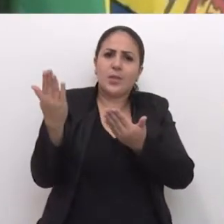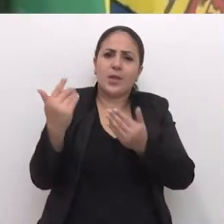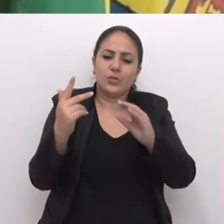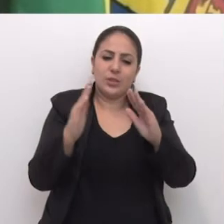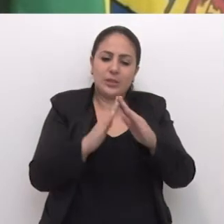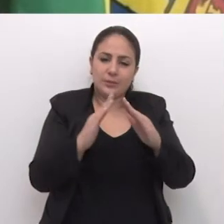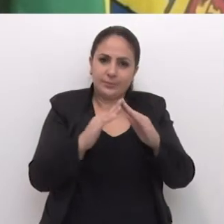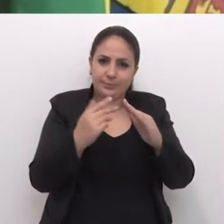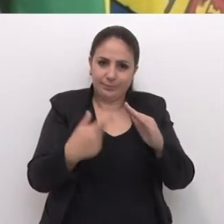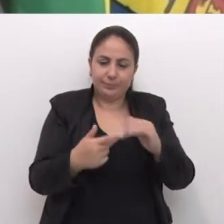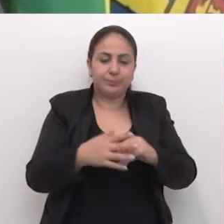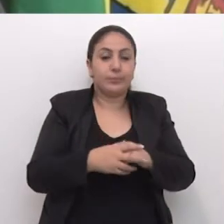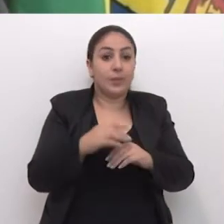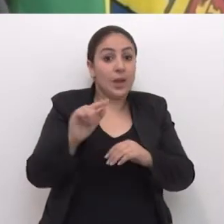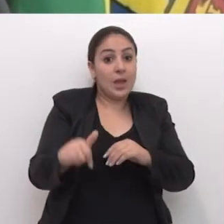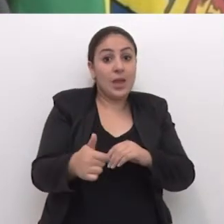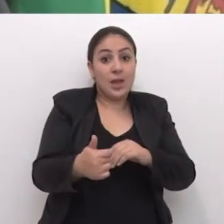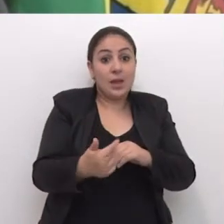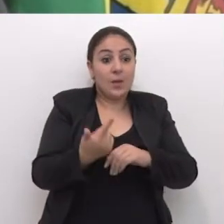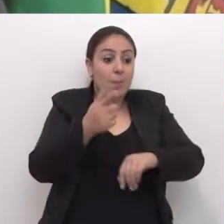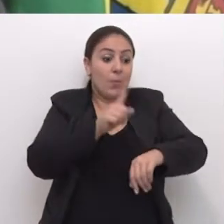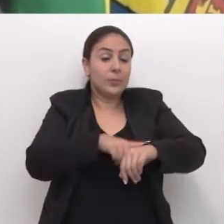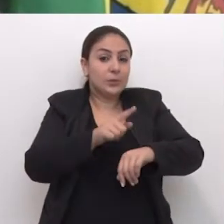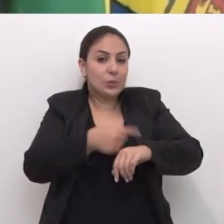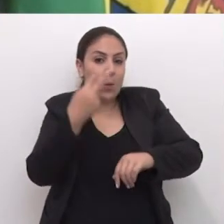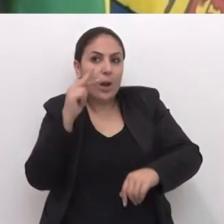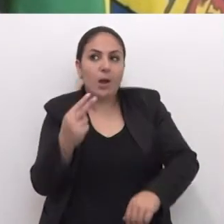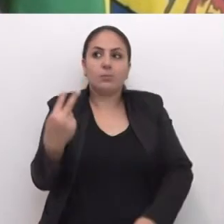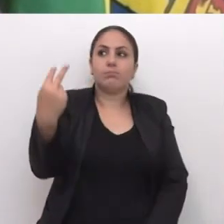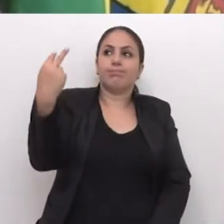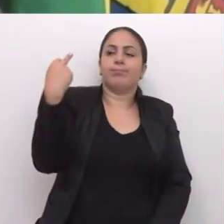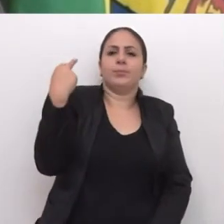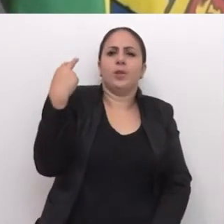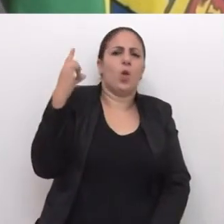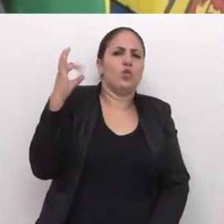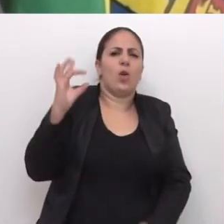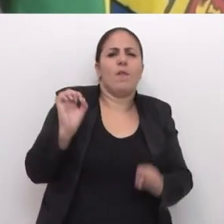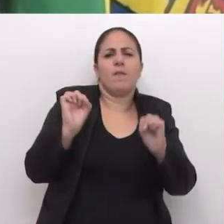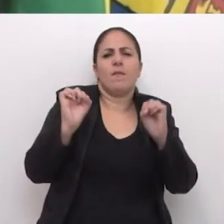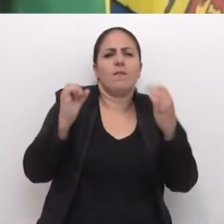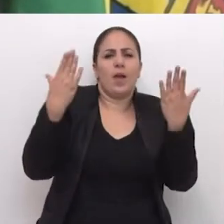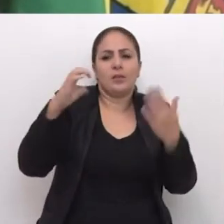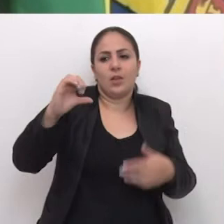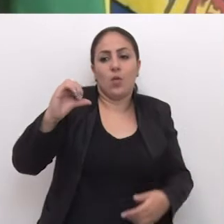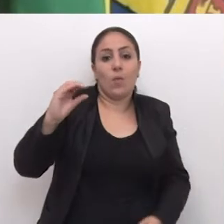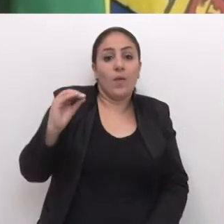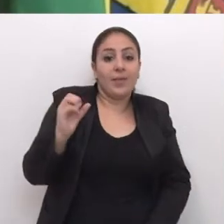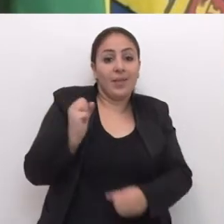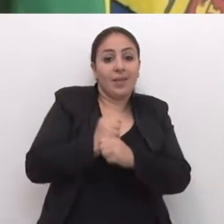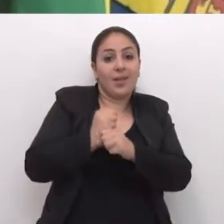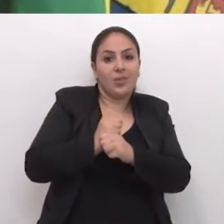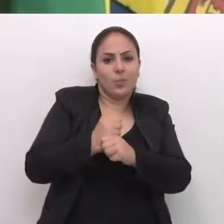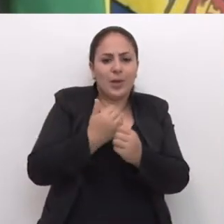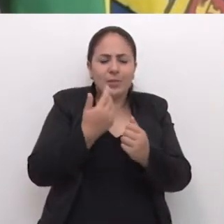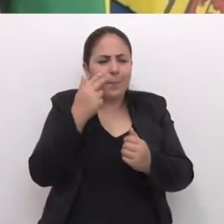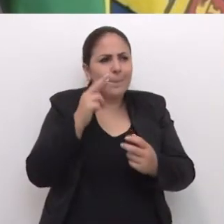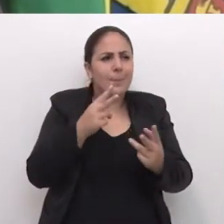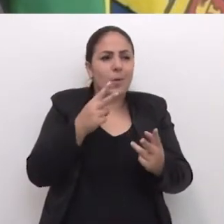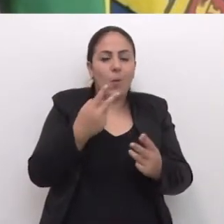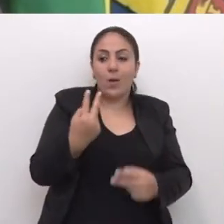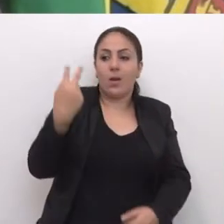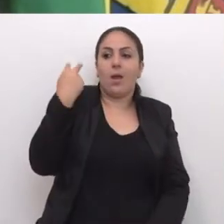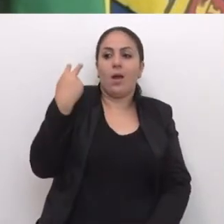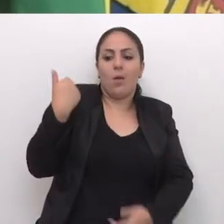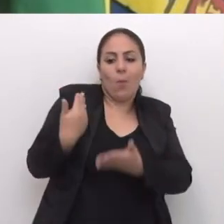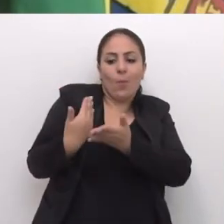temos homenagem aqui na casa, que esse momento é o momento de olhar para trás. Não só fazer festa dos 90 anos, mas olhar quem começou,